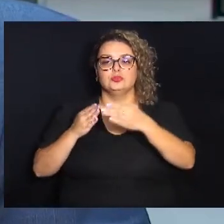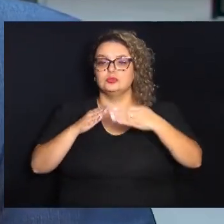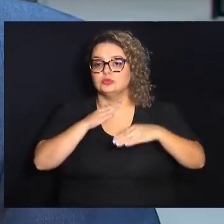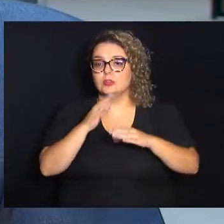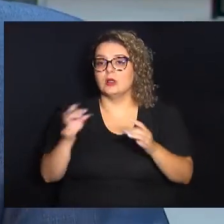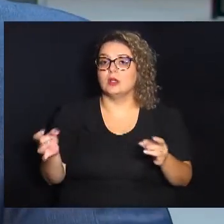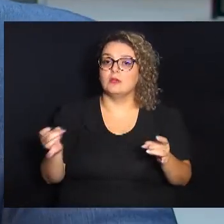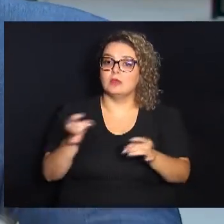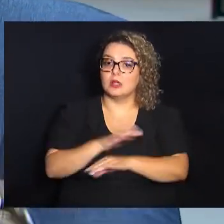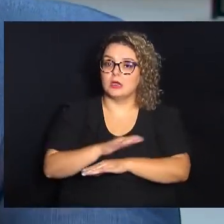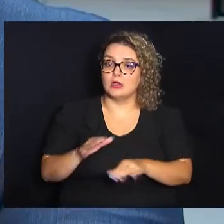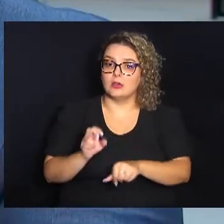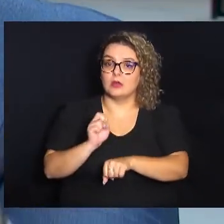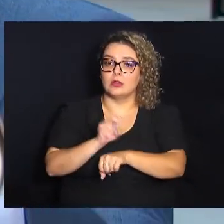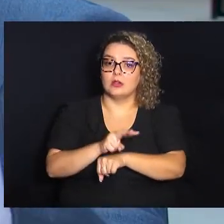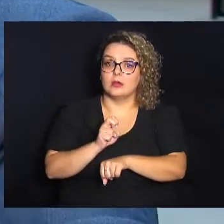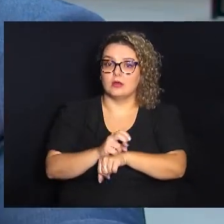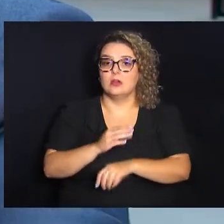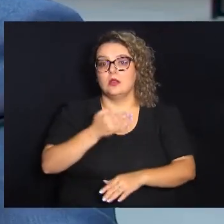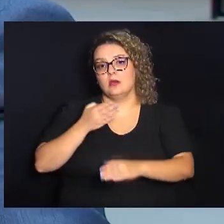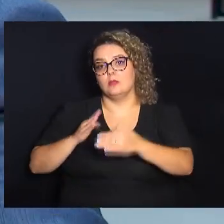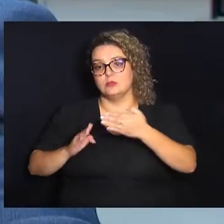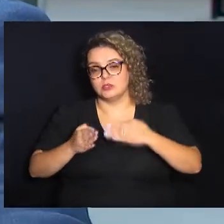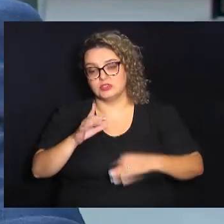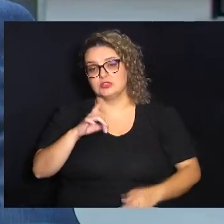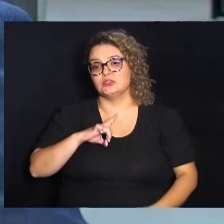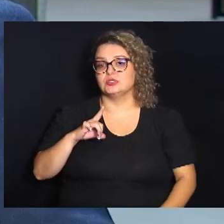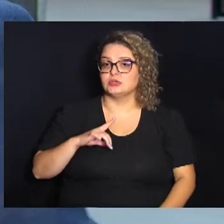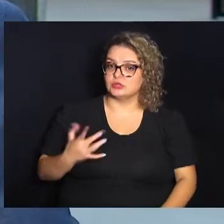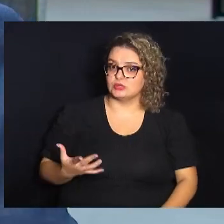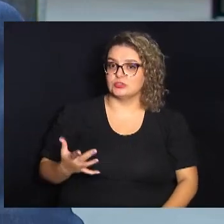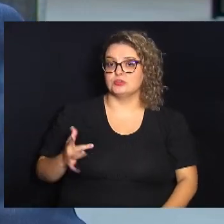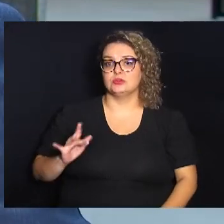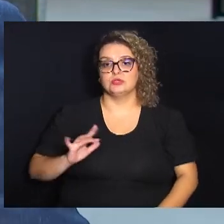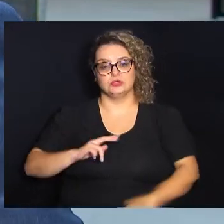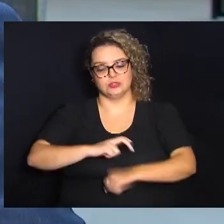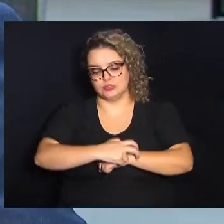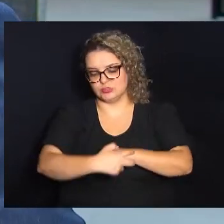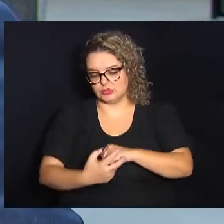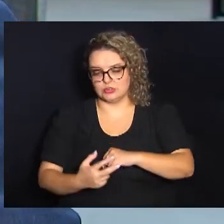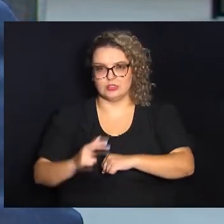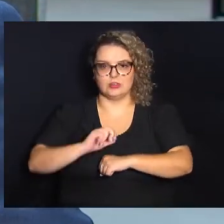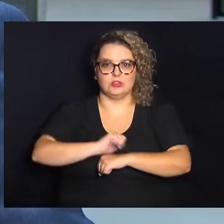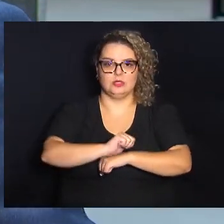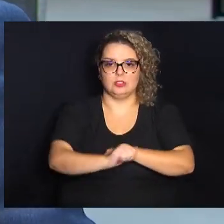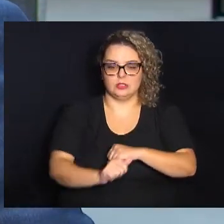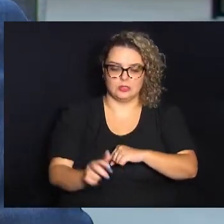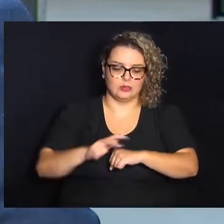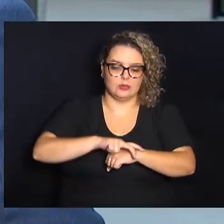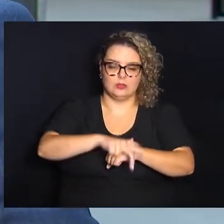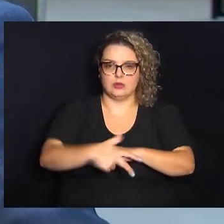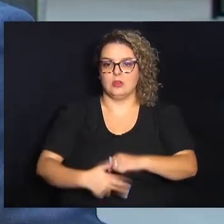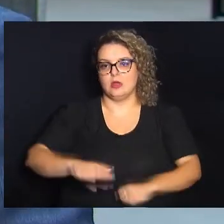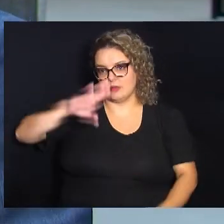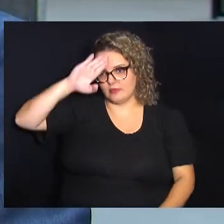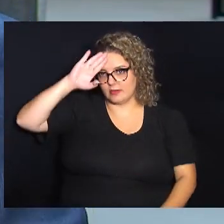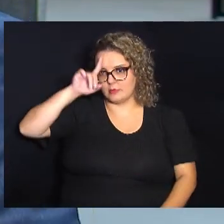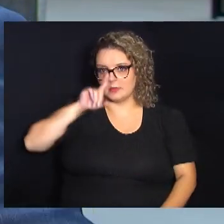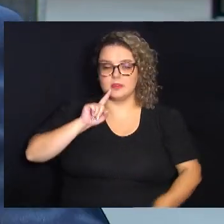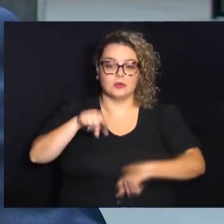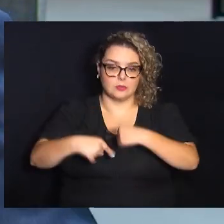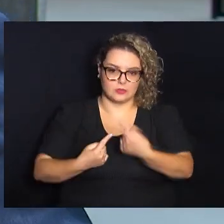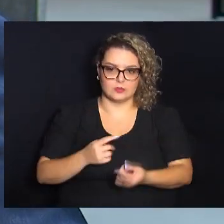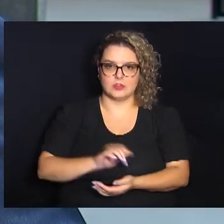essa bactéria vai combater a infecção, a bactéria que causa dengue, chikungunya, febre amarela